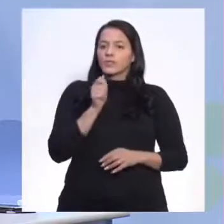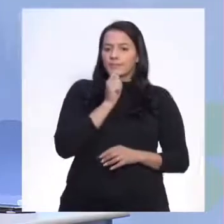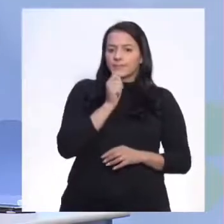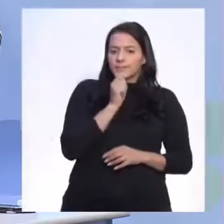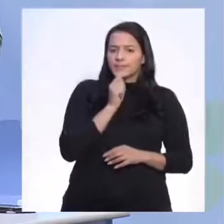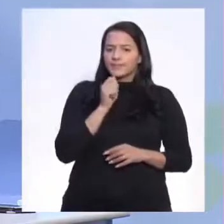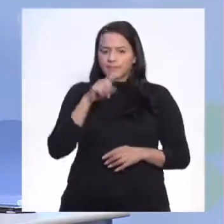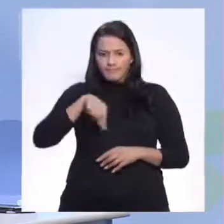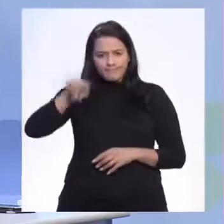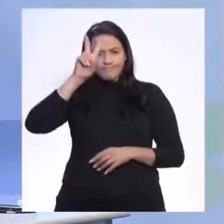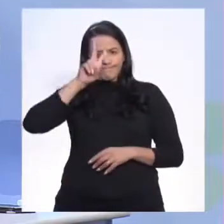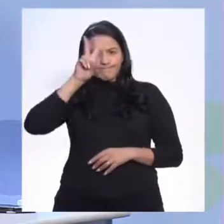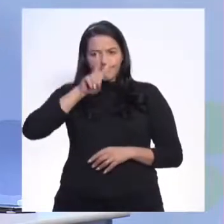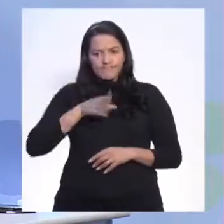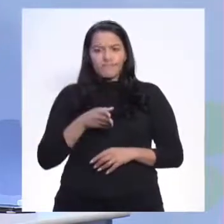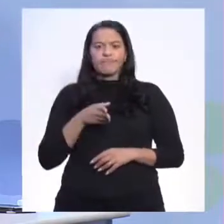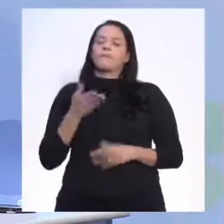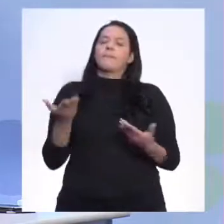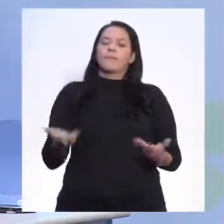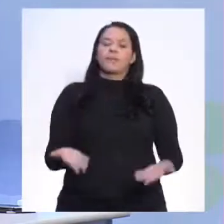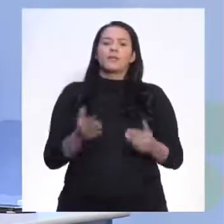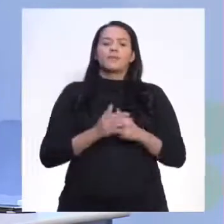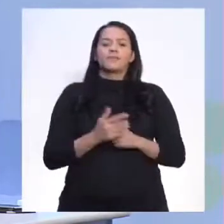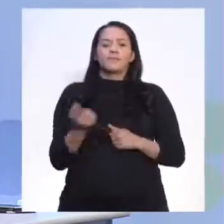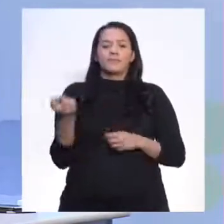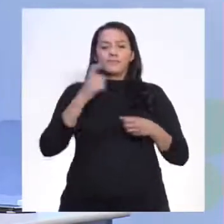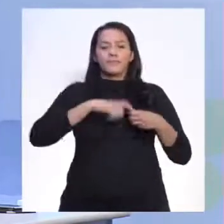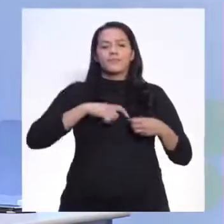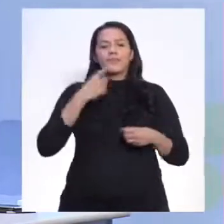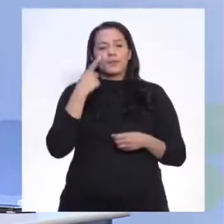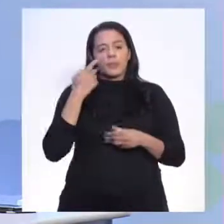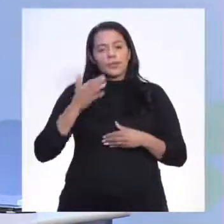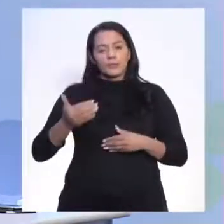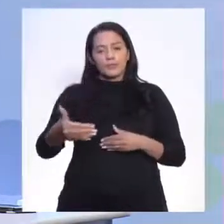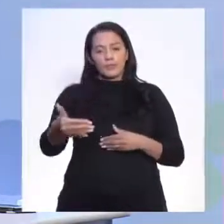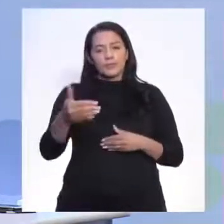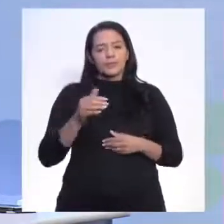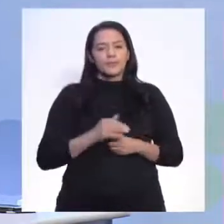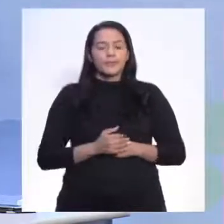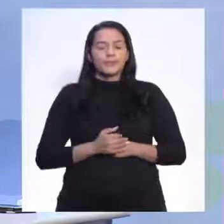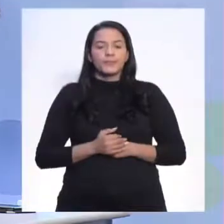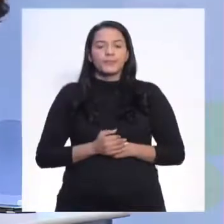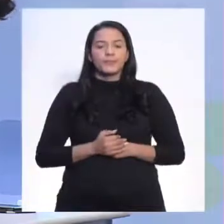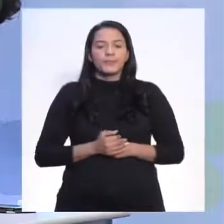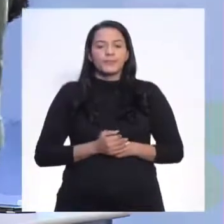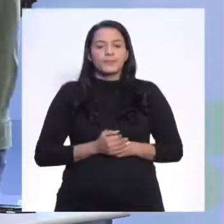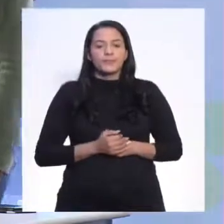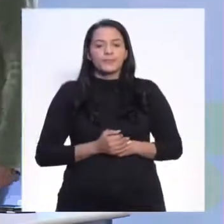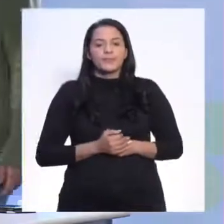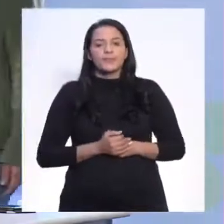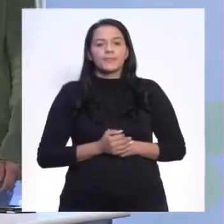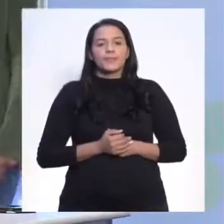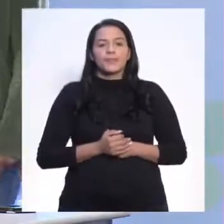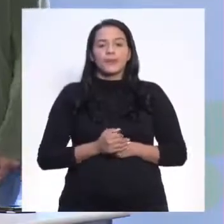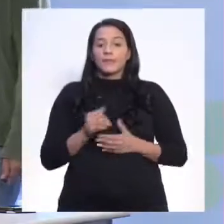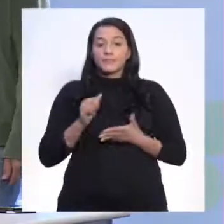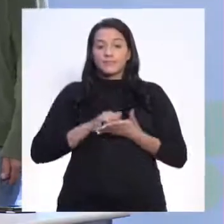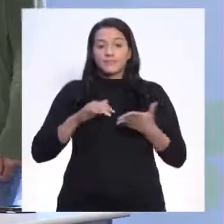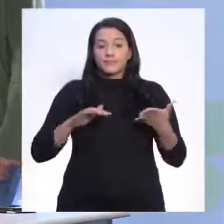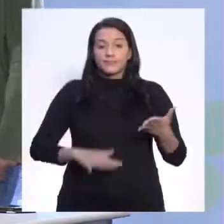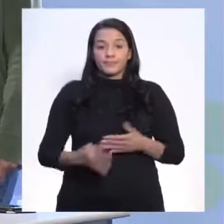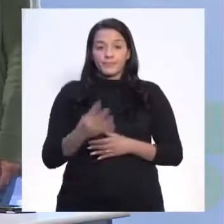repetir? Então, vamos lá, vamos continuar? Aqui, atividade